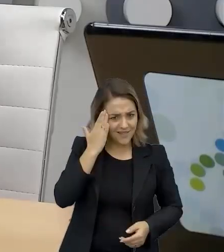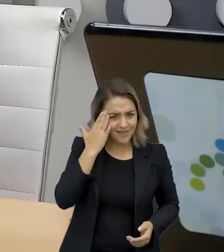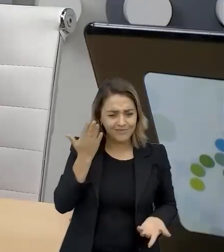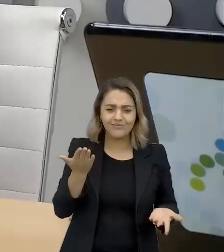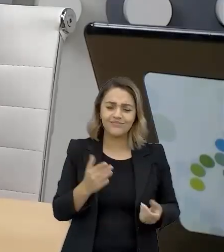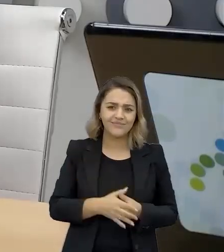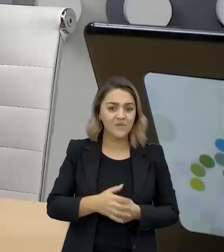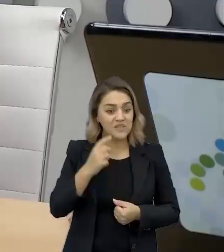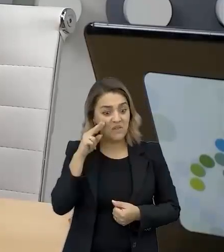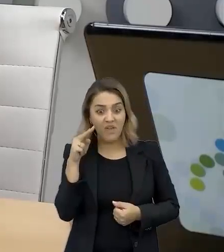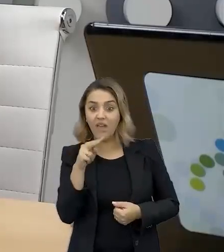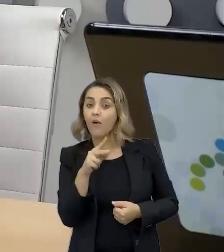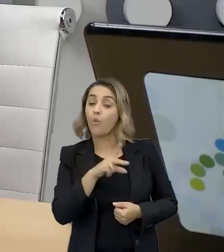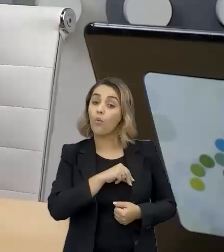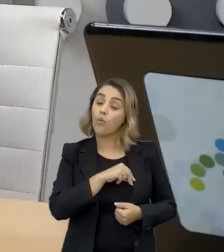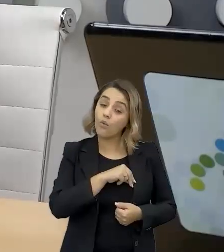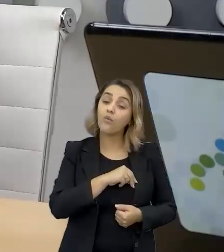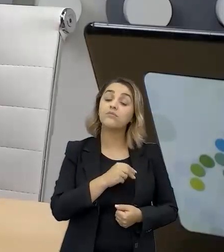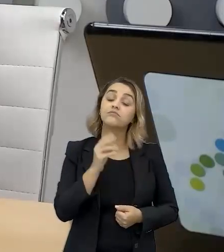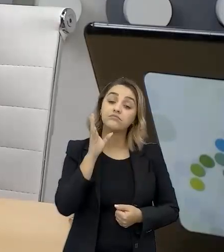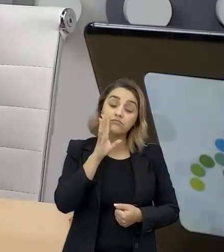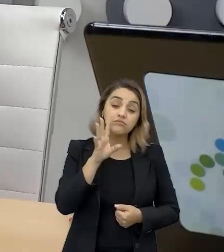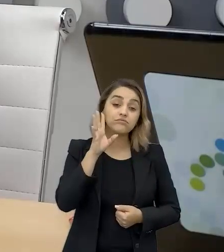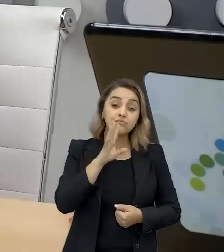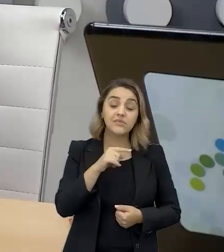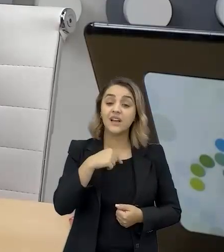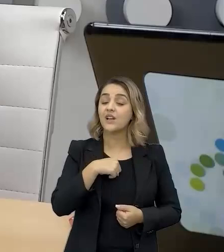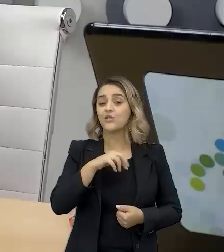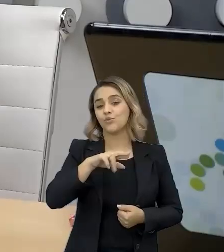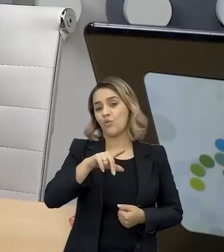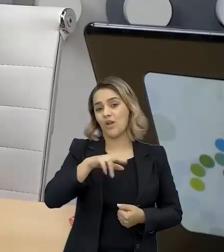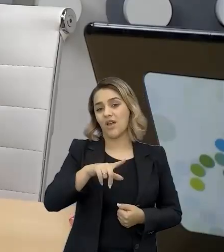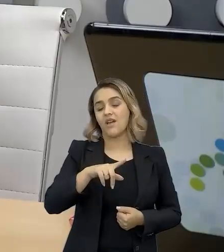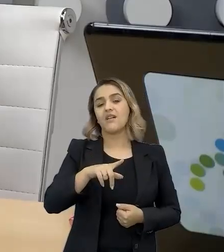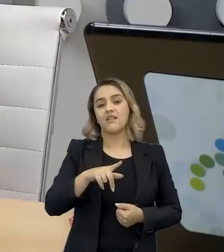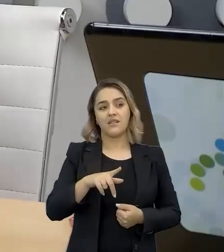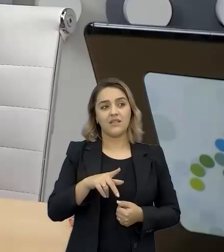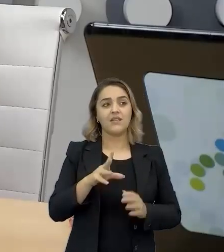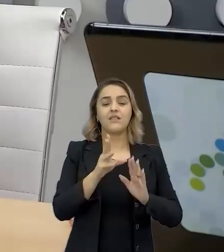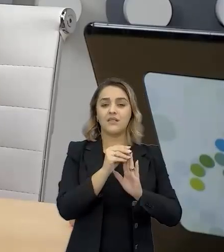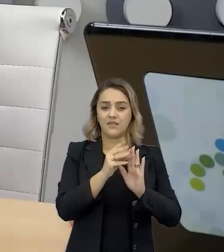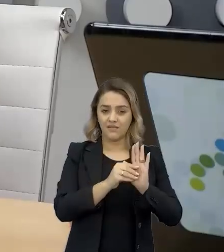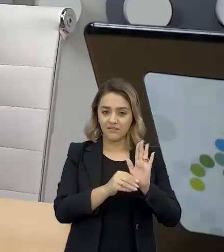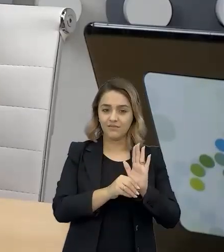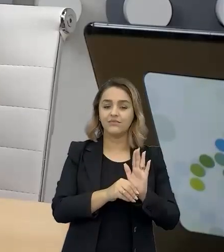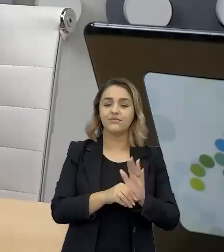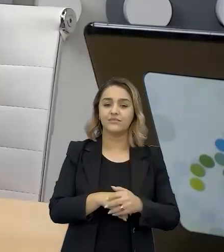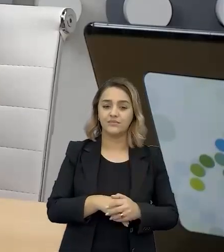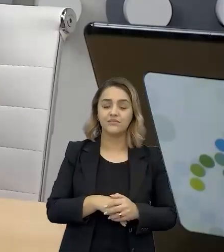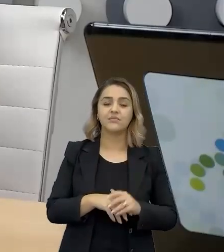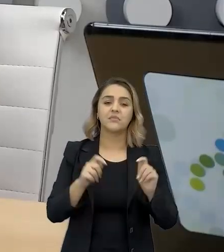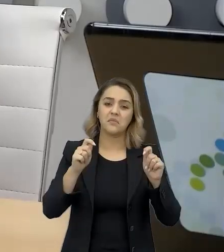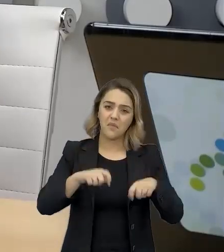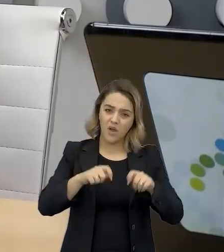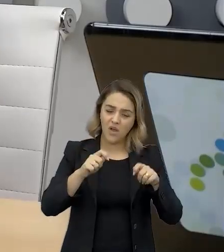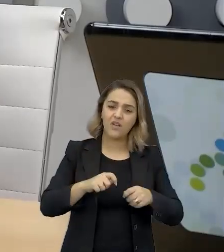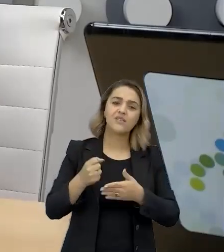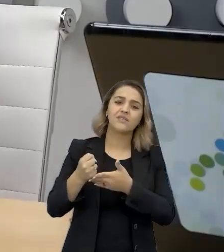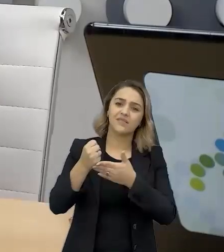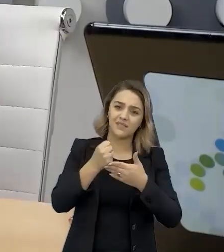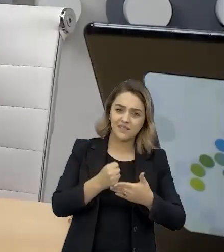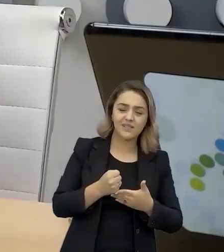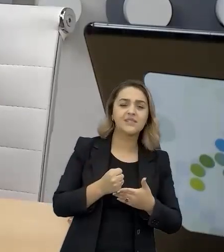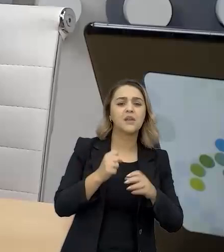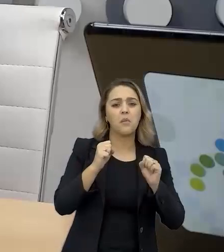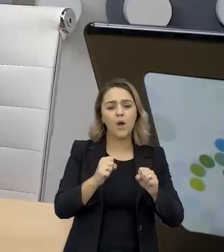que bacana, eu não tô nessa unidade curricular, mas isso serve para minha aula, eu posso trazer. Então,